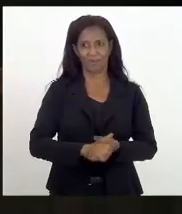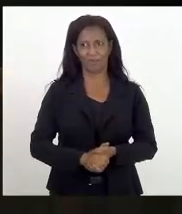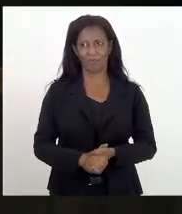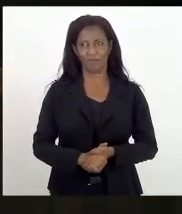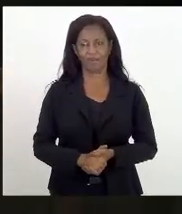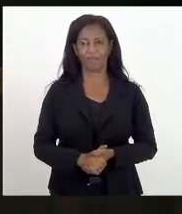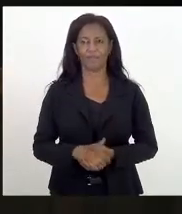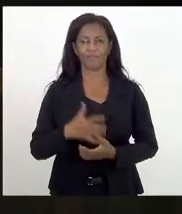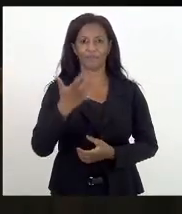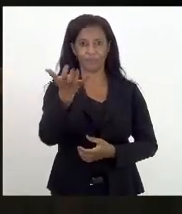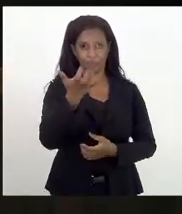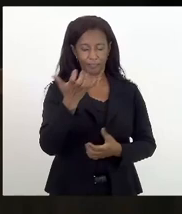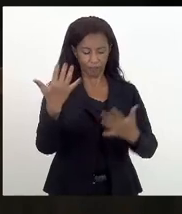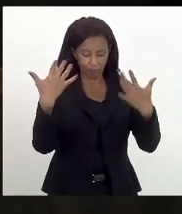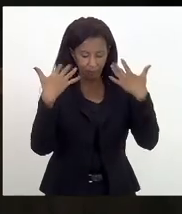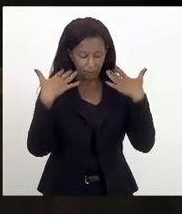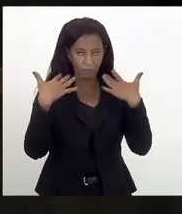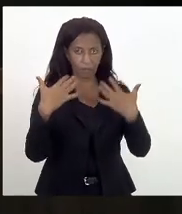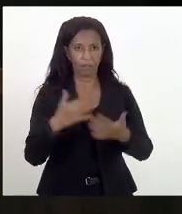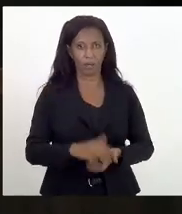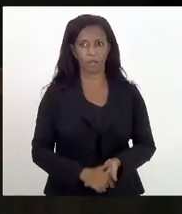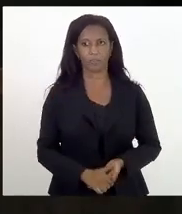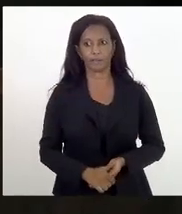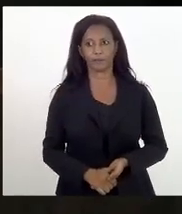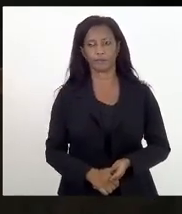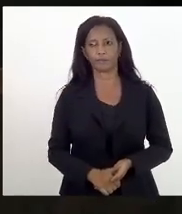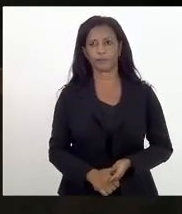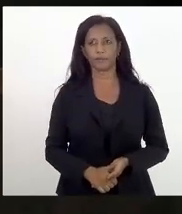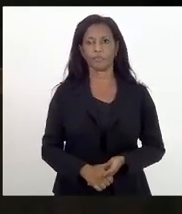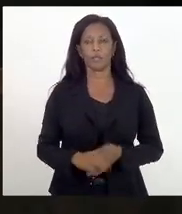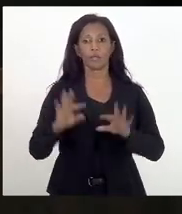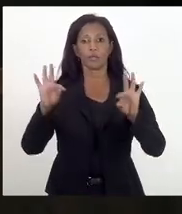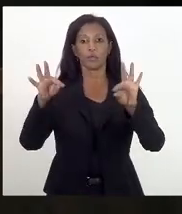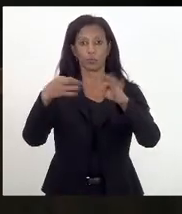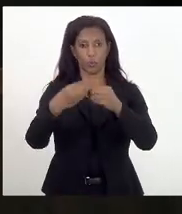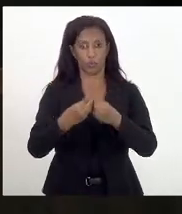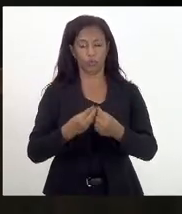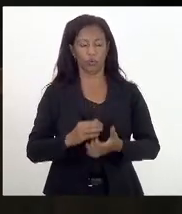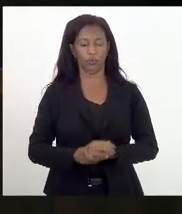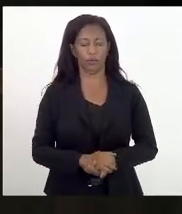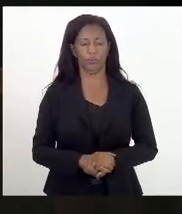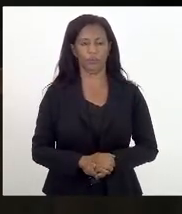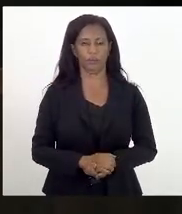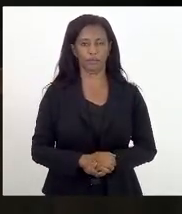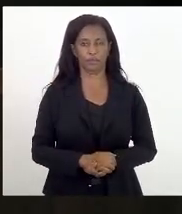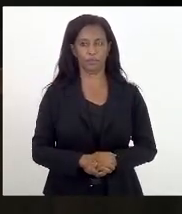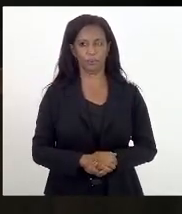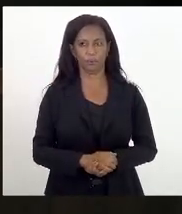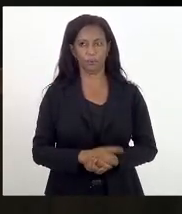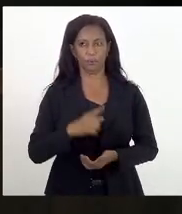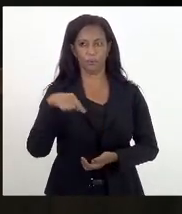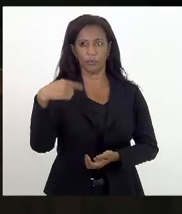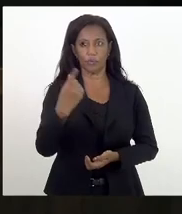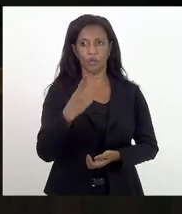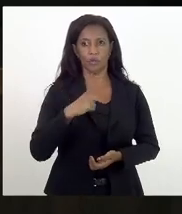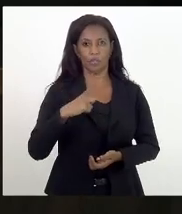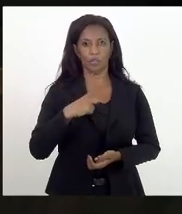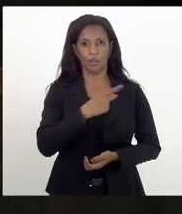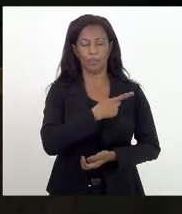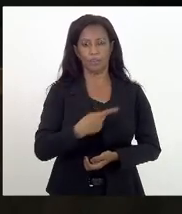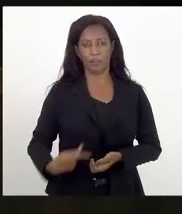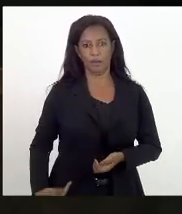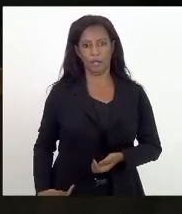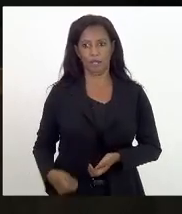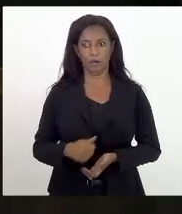Eu queria pedir Atenção atenção de todos e todas nós temos a presença do presidente